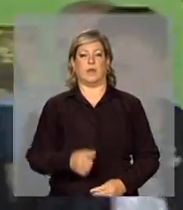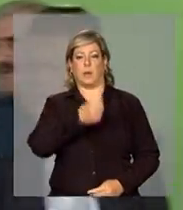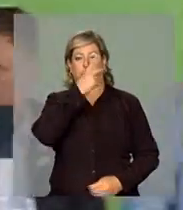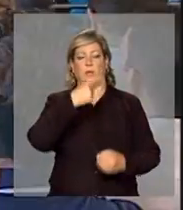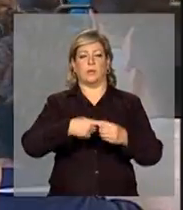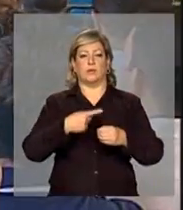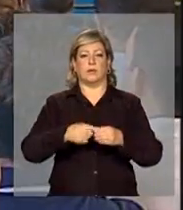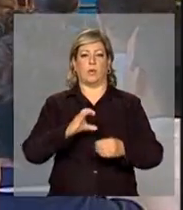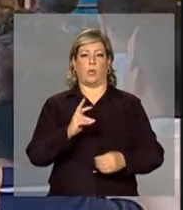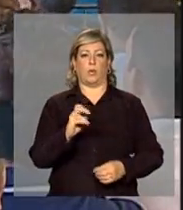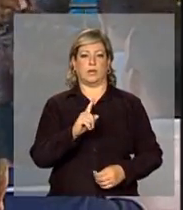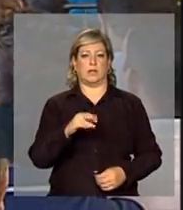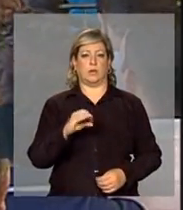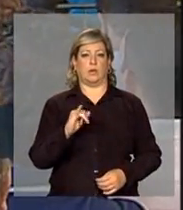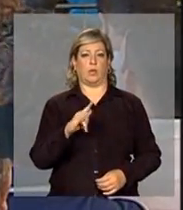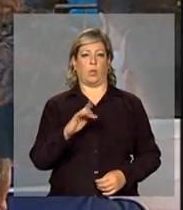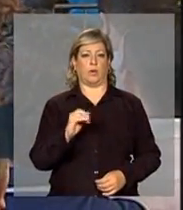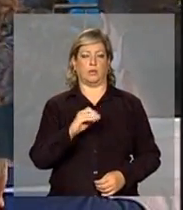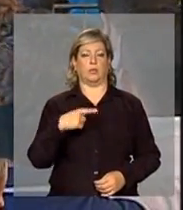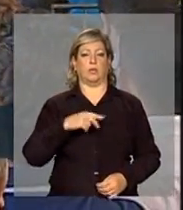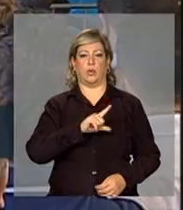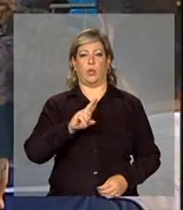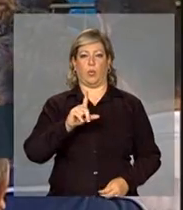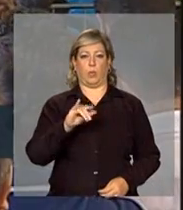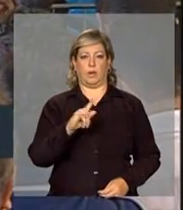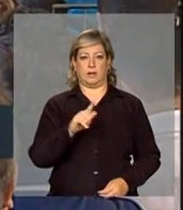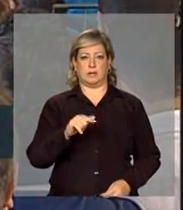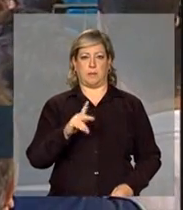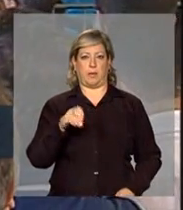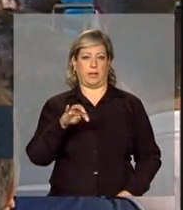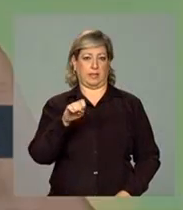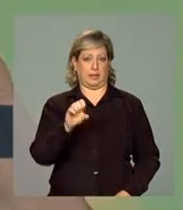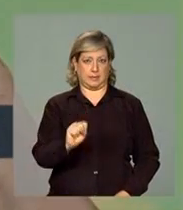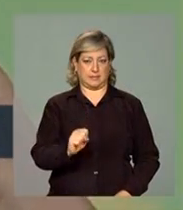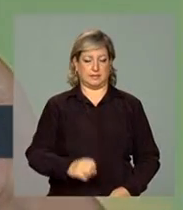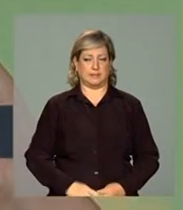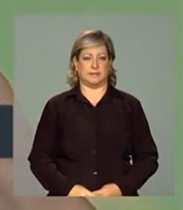Município de Cruzeiro do Iguaçu, Luiz Alberi Castener Pontes.